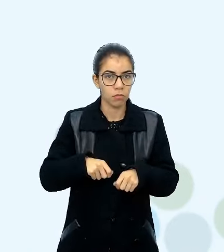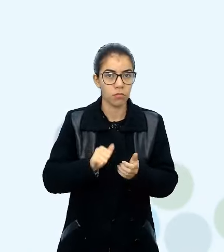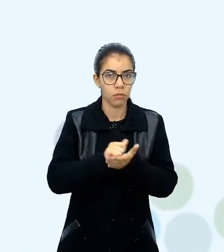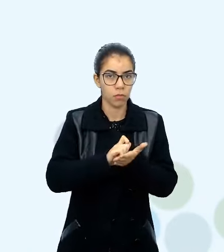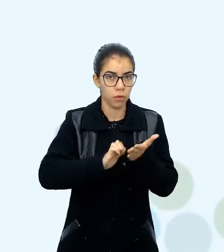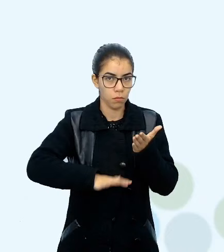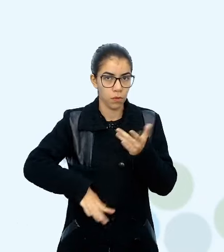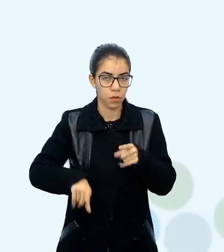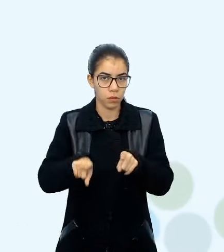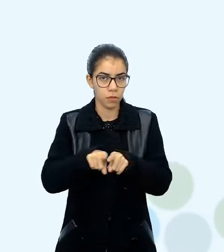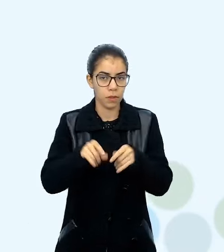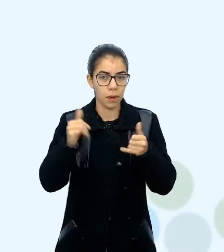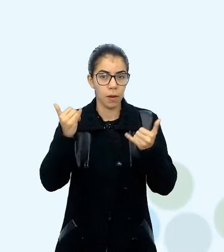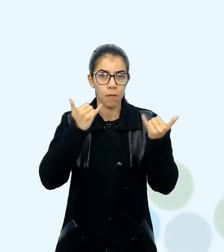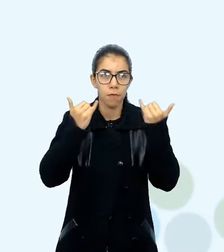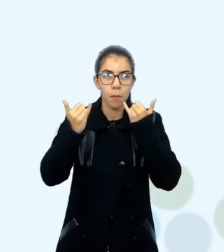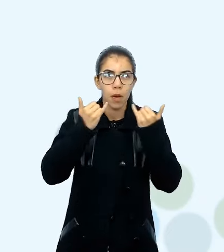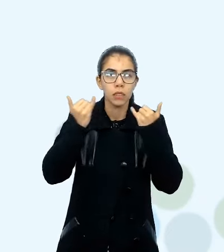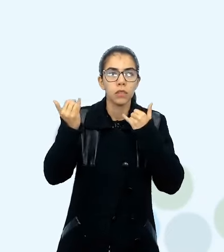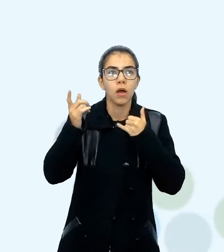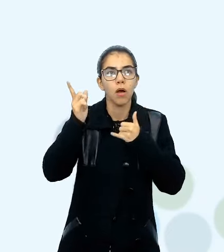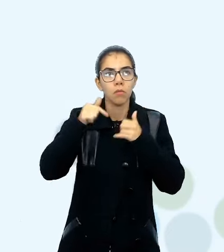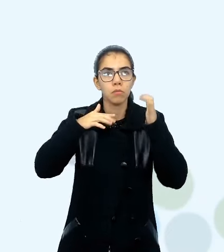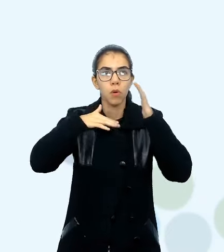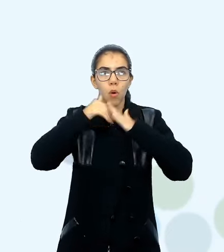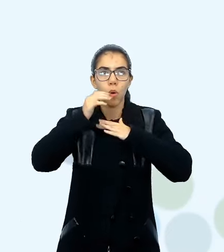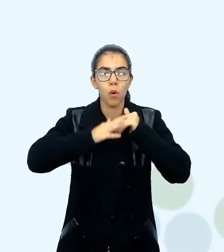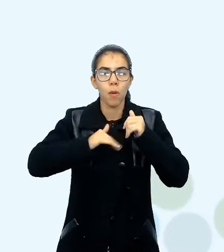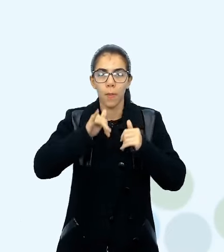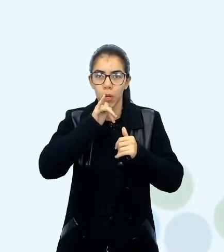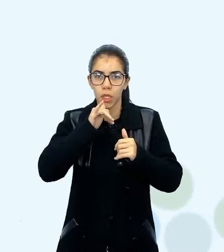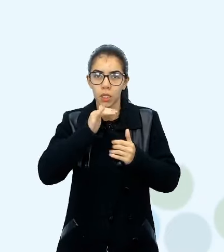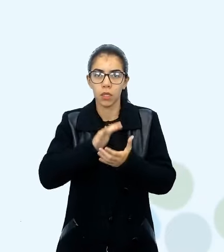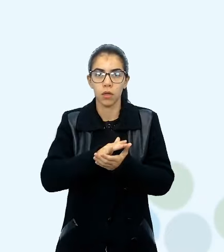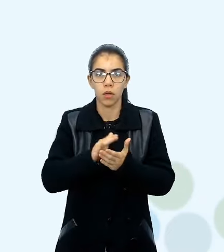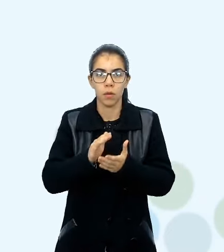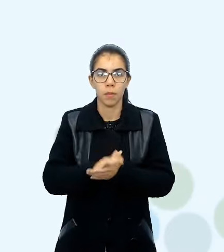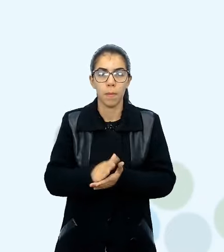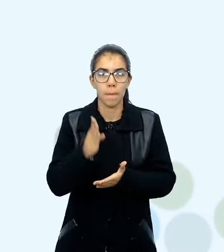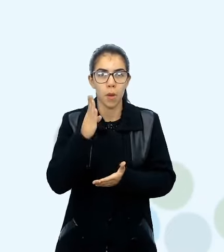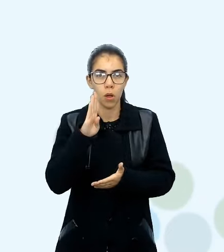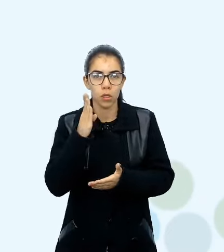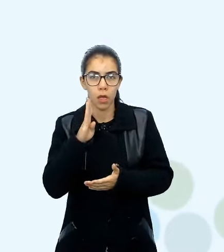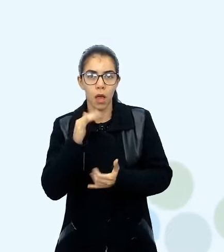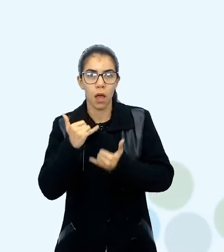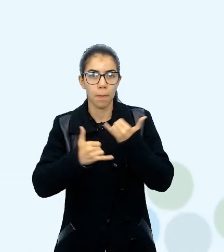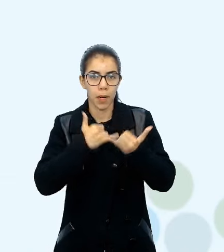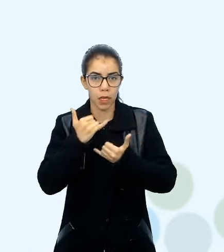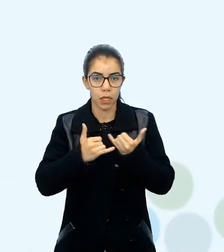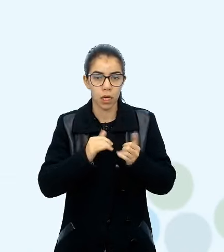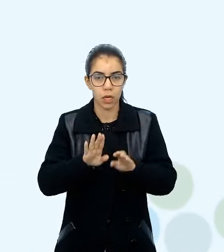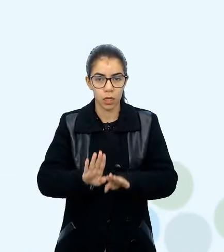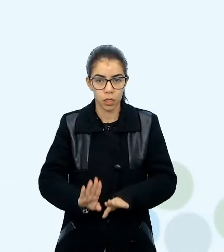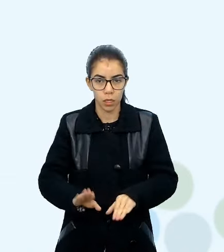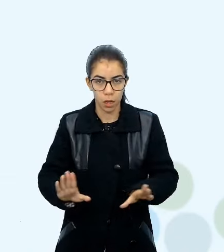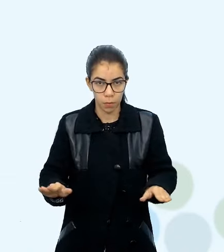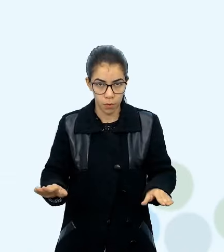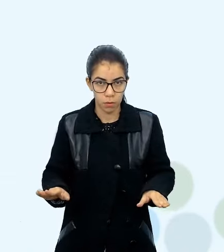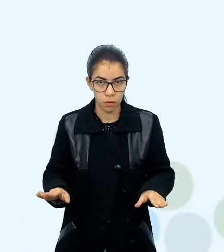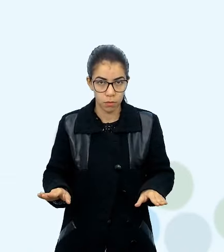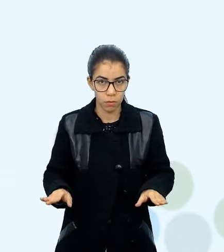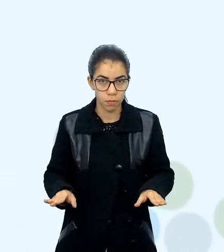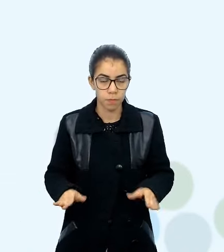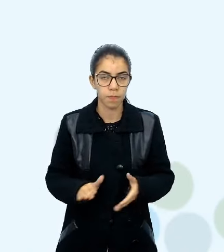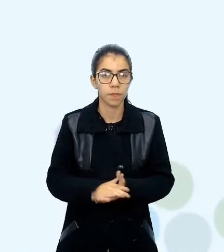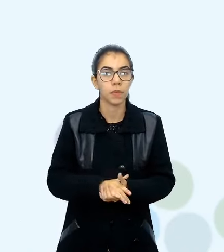essa informação. Né? Então, se eu dei um brinquedo com ela, né, brinquei com ela, pensando numa criança pequena,